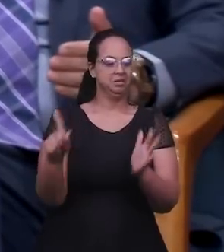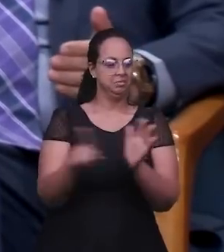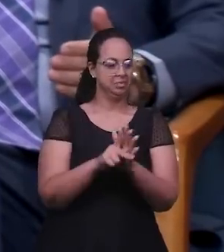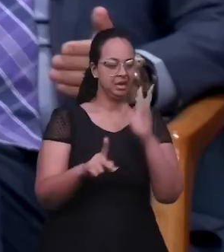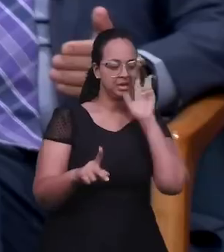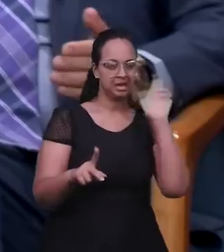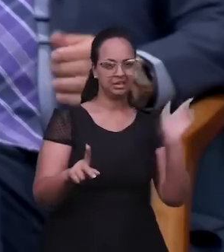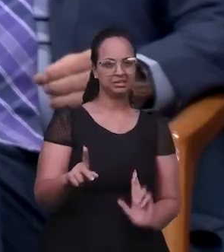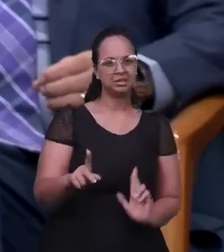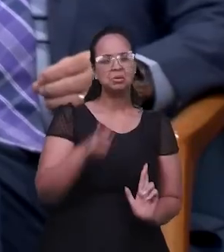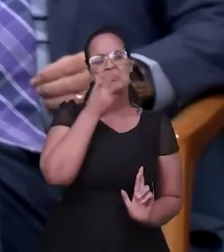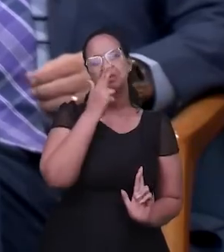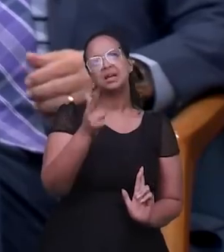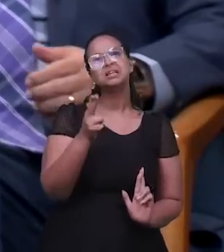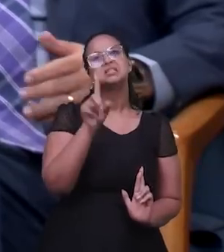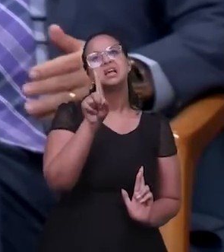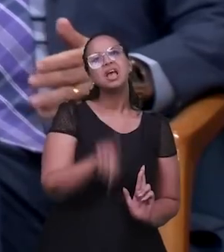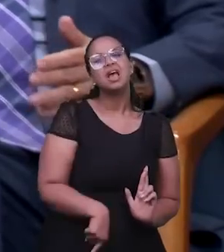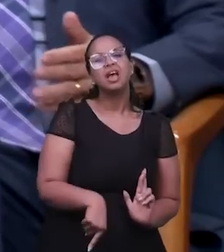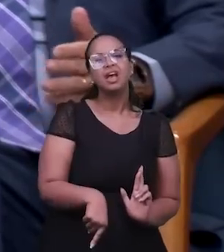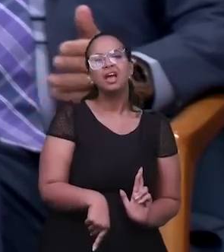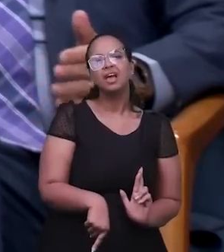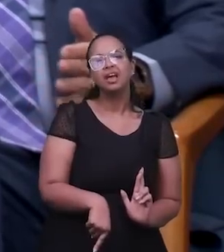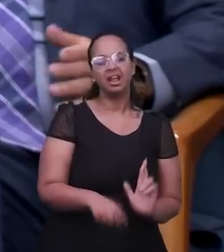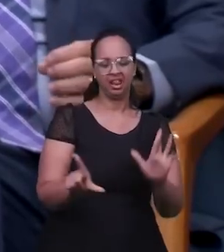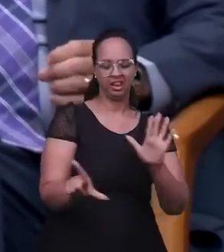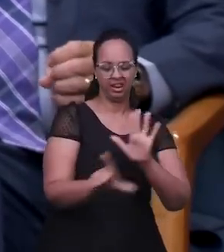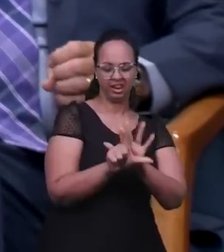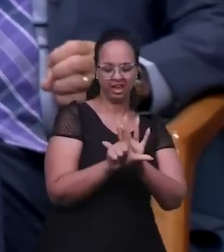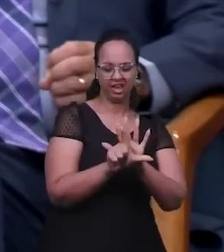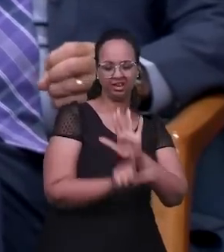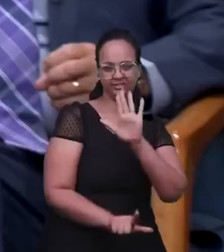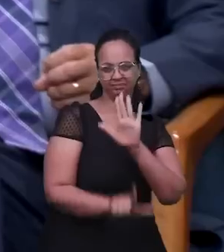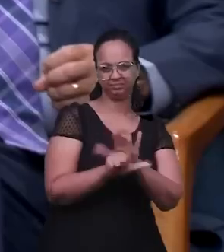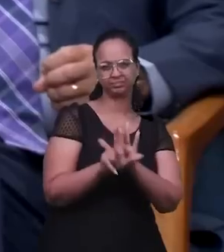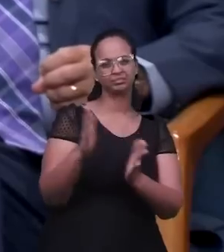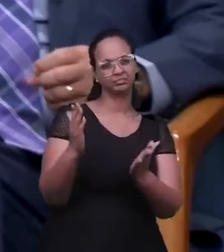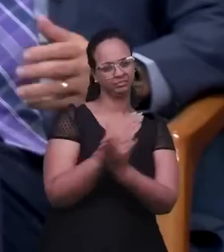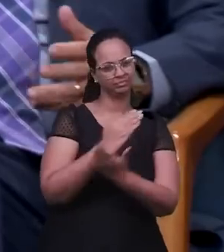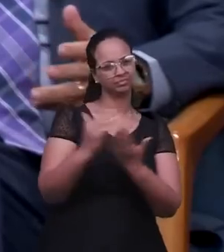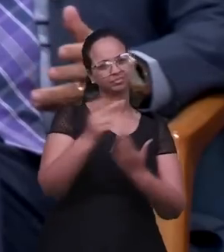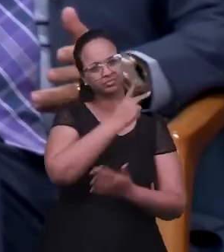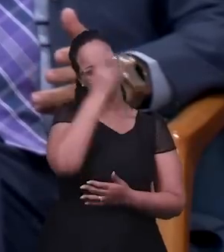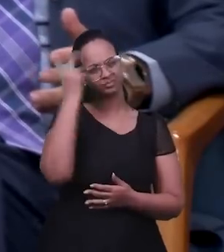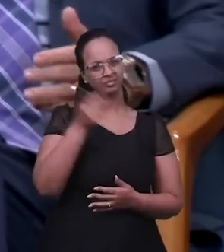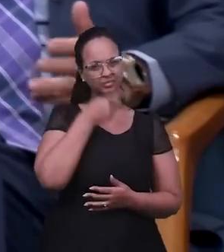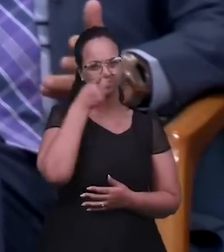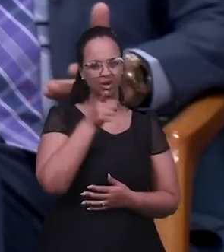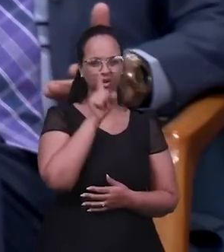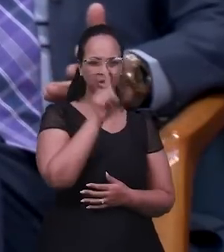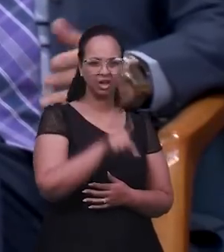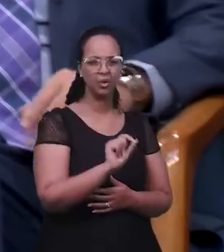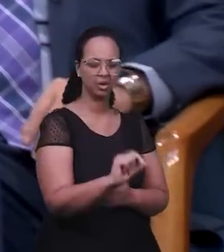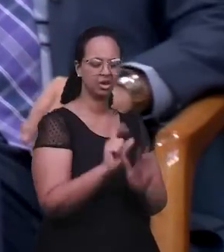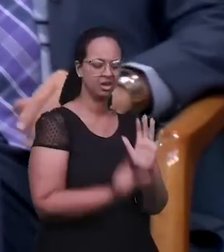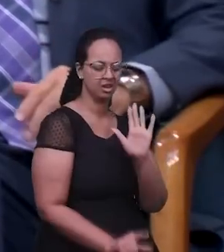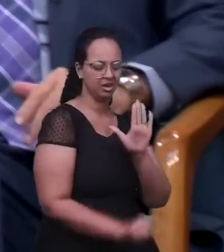letra? Ah, você está dizendo que a letra aí seria a lei, né?